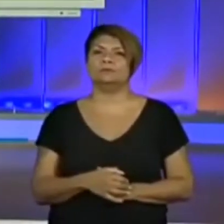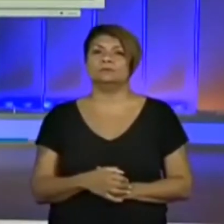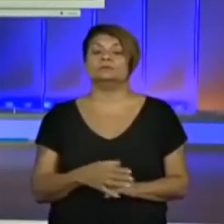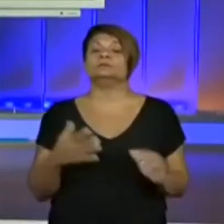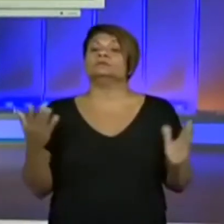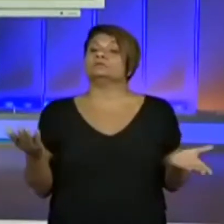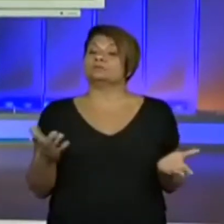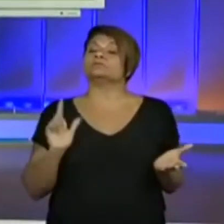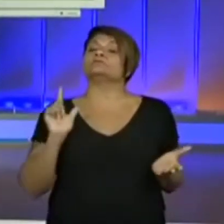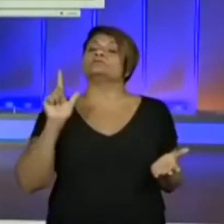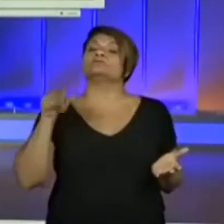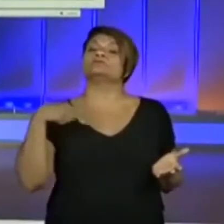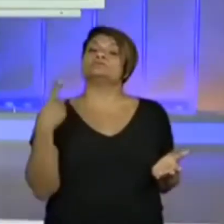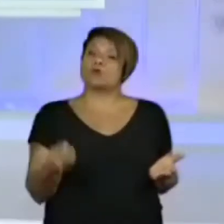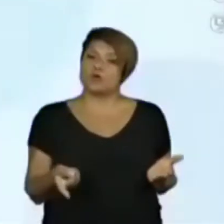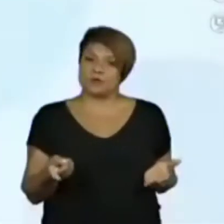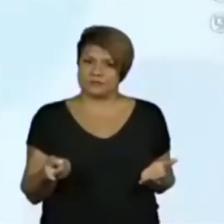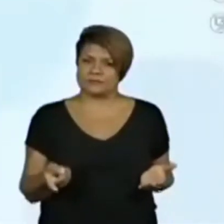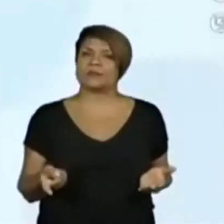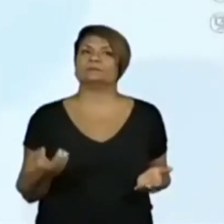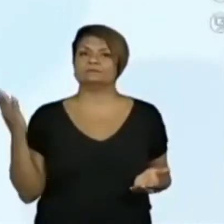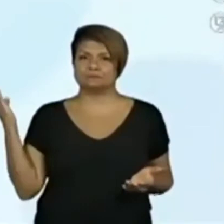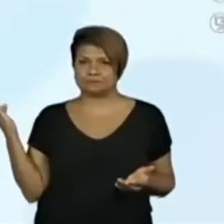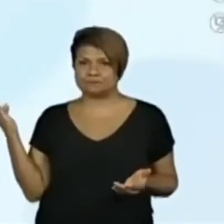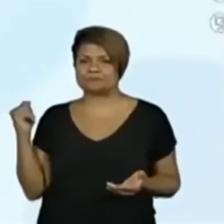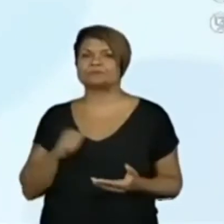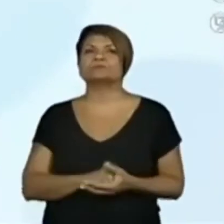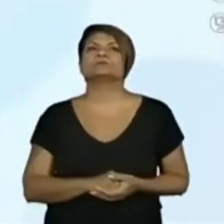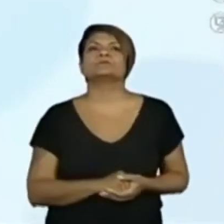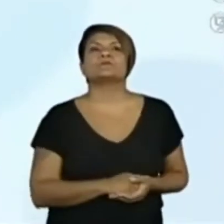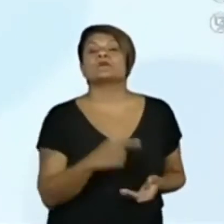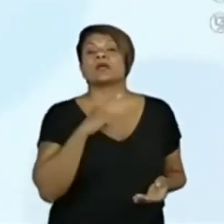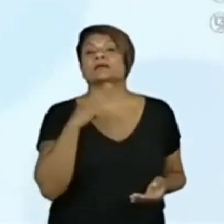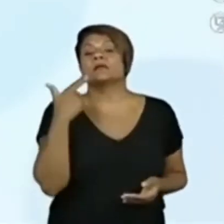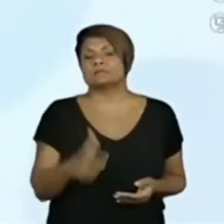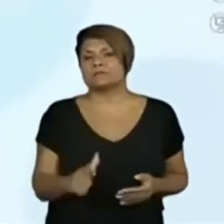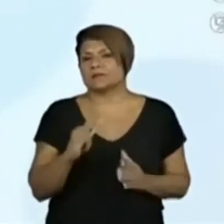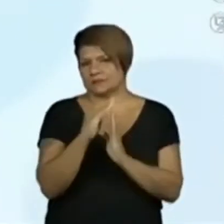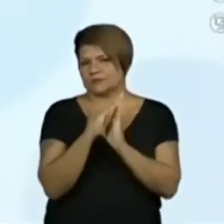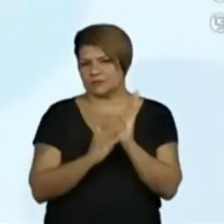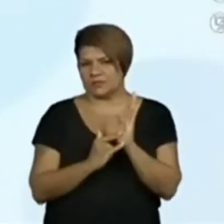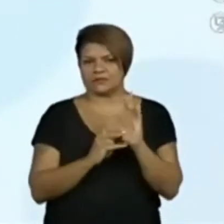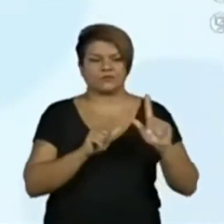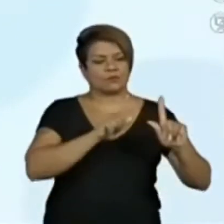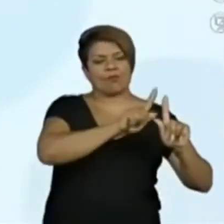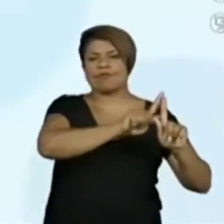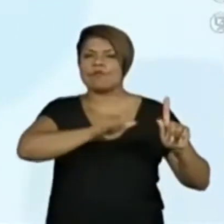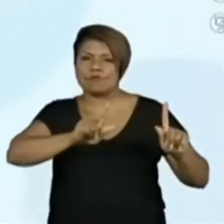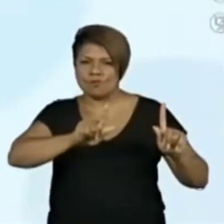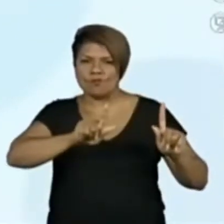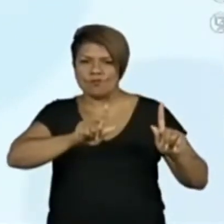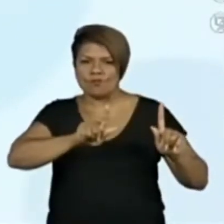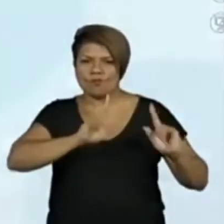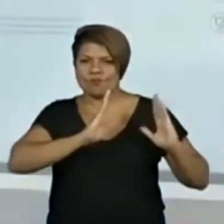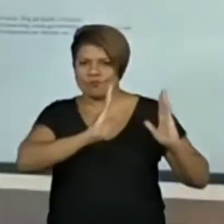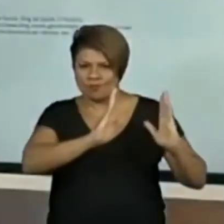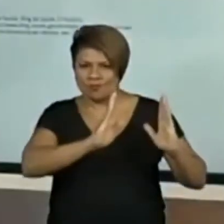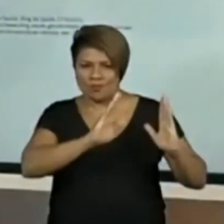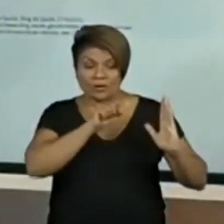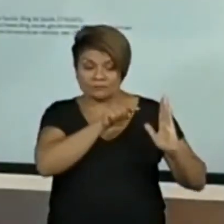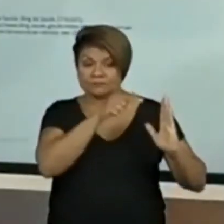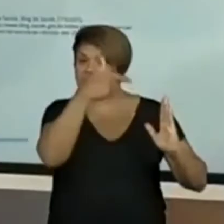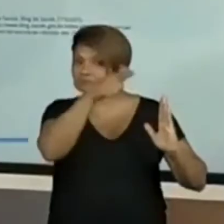Nossa próxima tela. Temos mais um texto lacunado e vamos pensar aí sobre uma